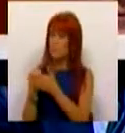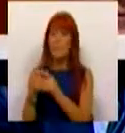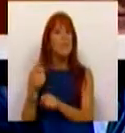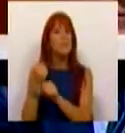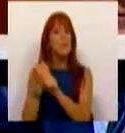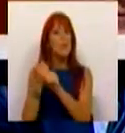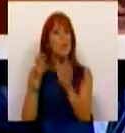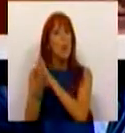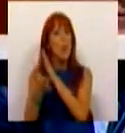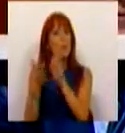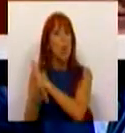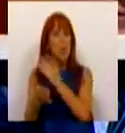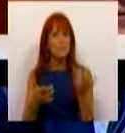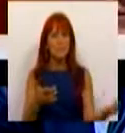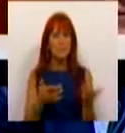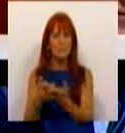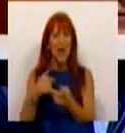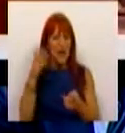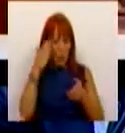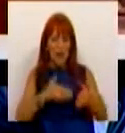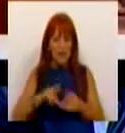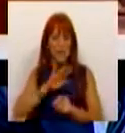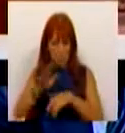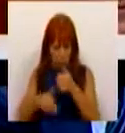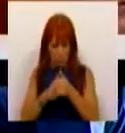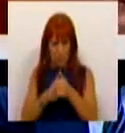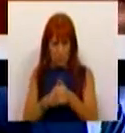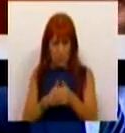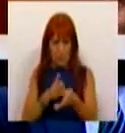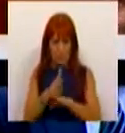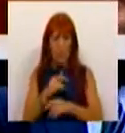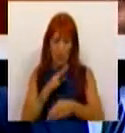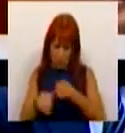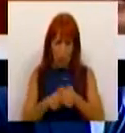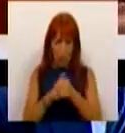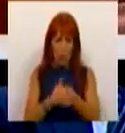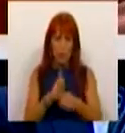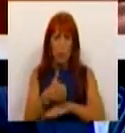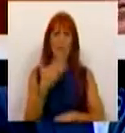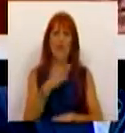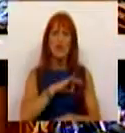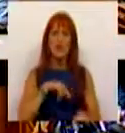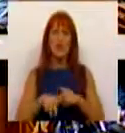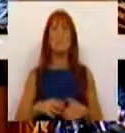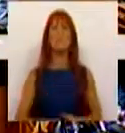a criação de emprego. Acho que é este o caminho que devemos seguir e este é o caminho que iremos prosseguir. Muito obrigado, Sr. Deputado.